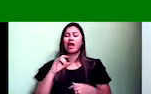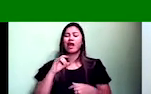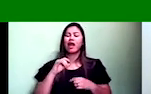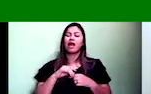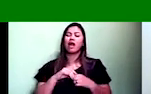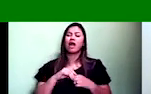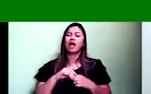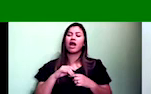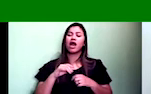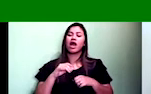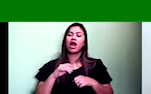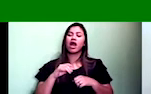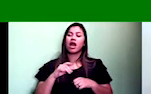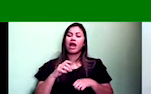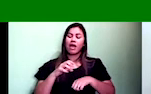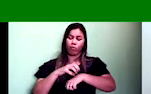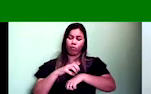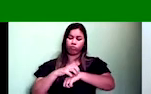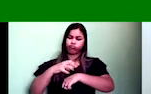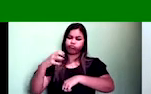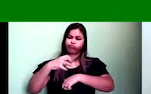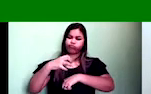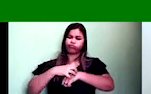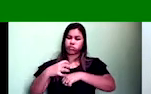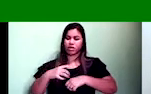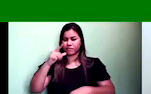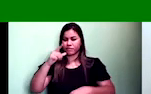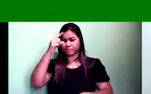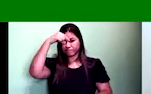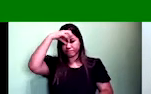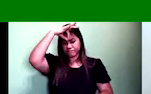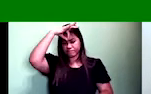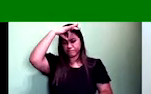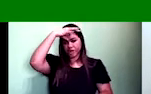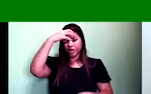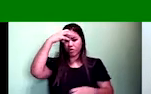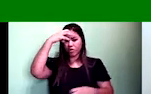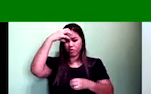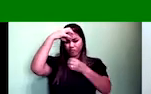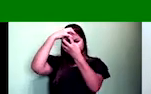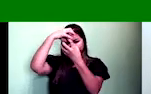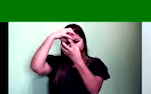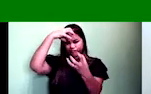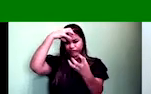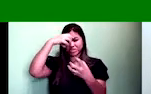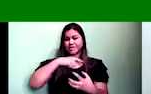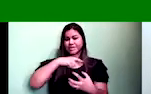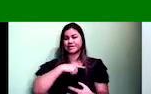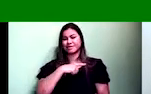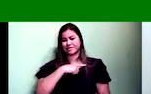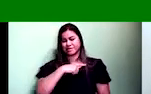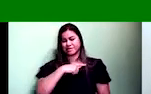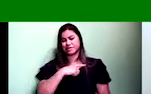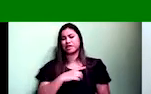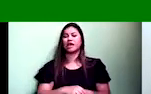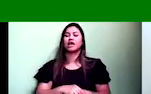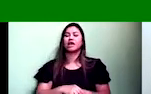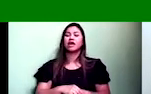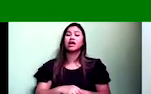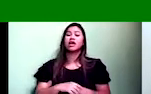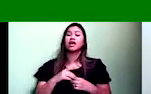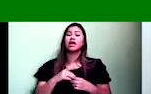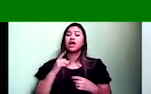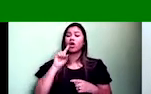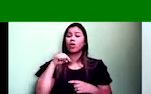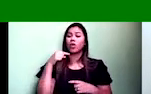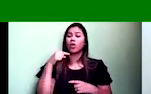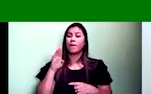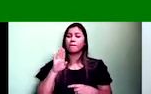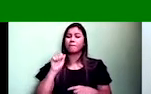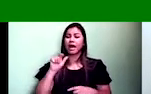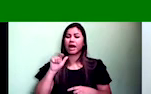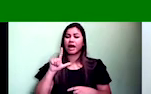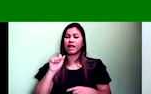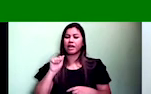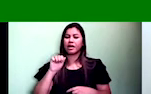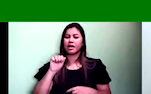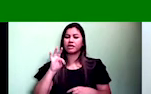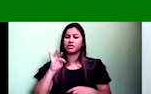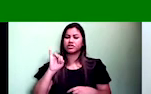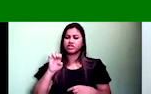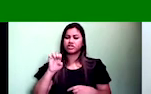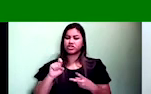infecção da pele do prepúcio no pênis masculino. Então, É um fungo que leva